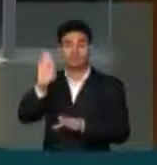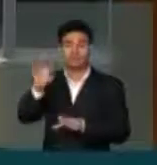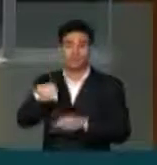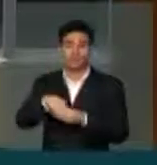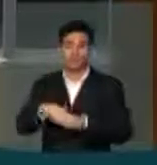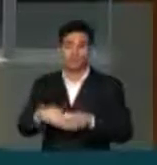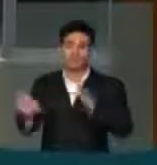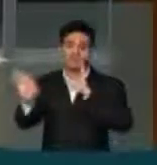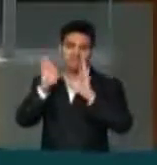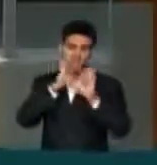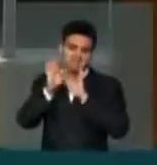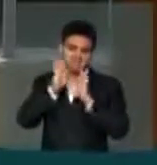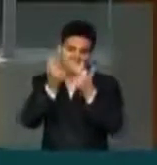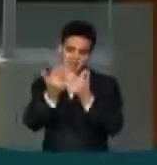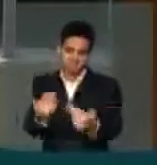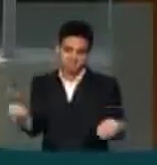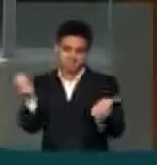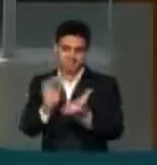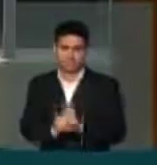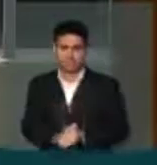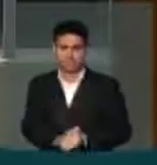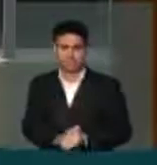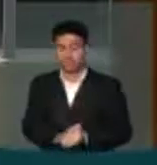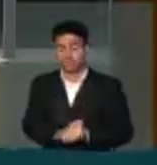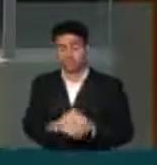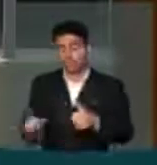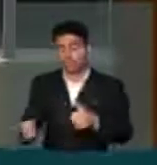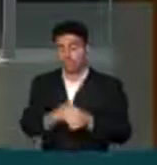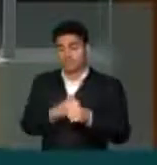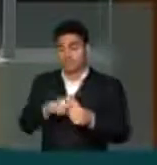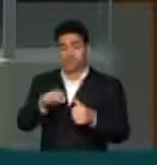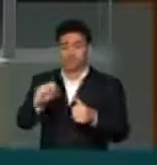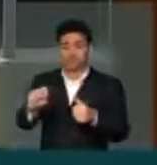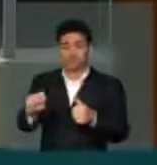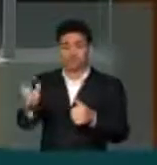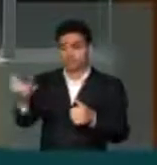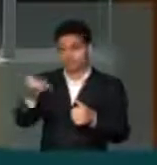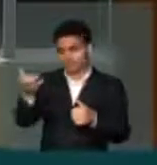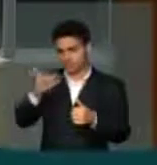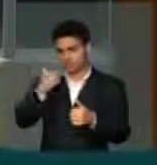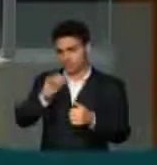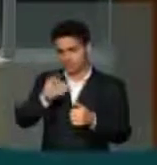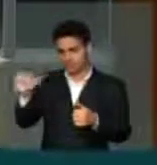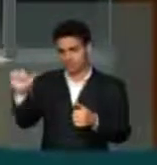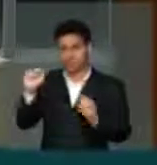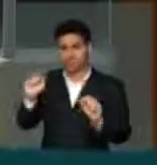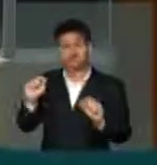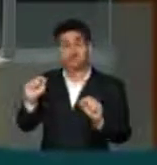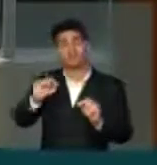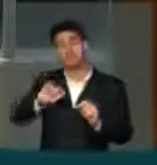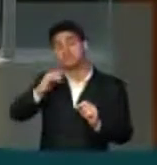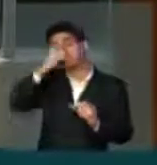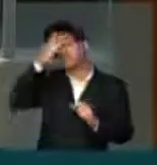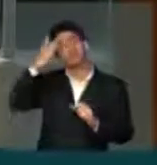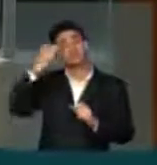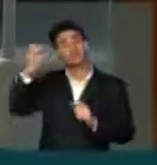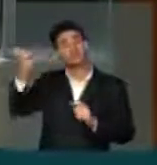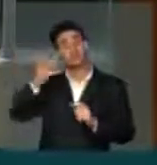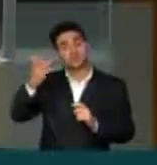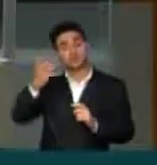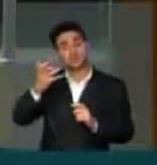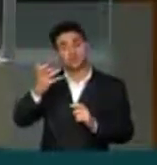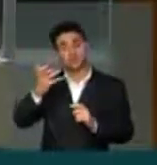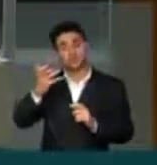sociais. Pelas redes sociais. Em primeiro lugar, eu queria dizer que quem quiser